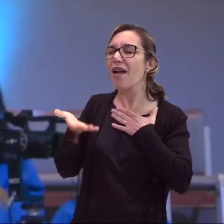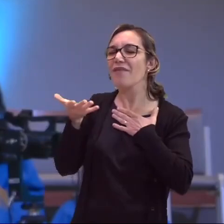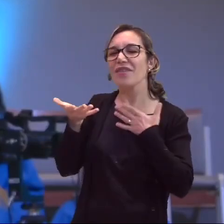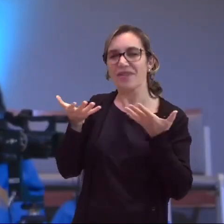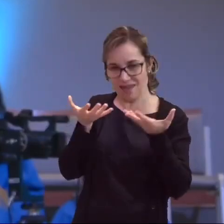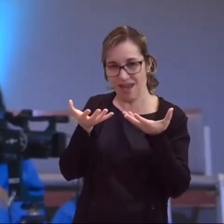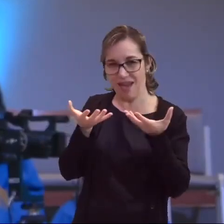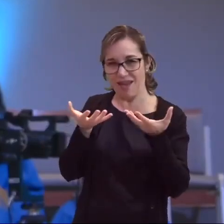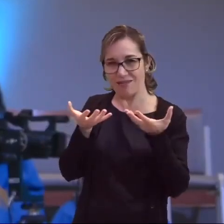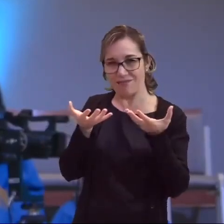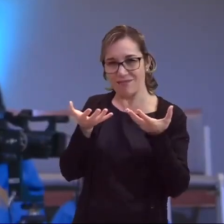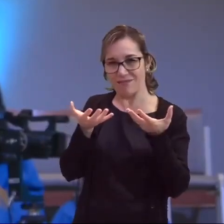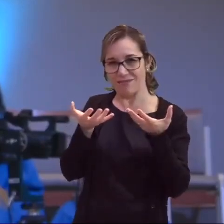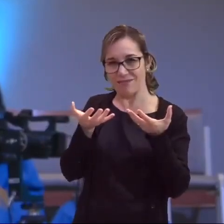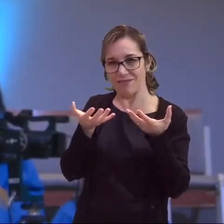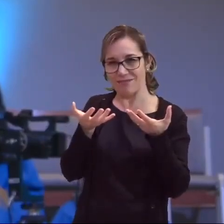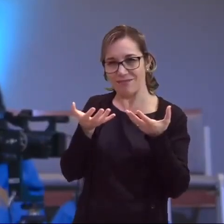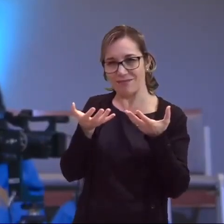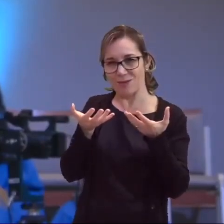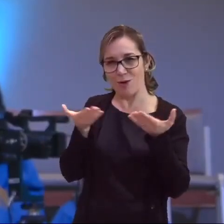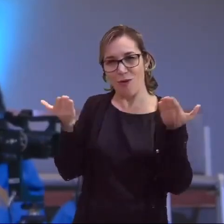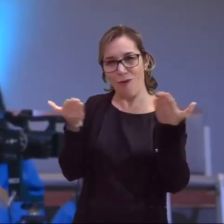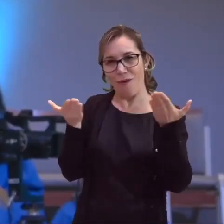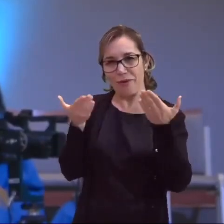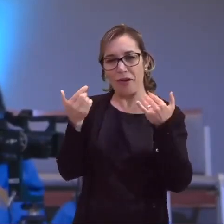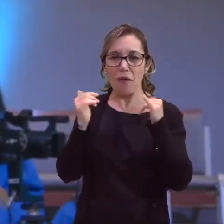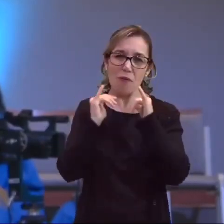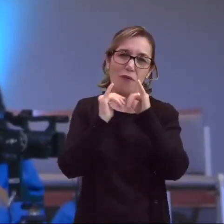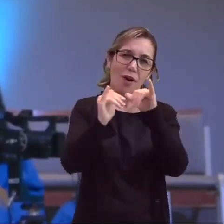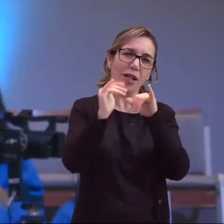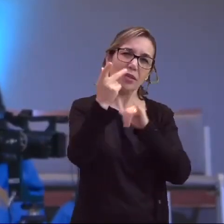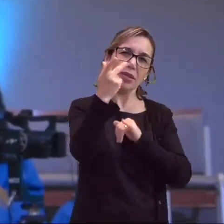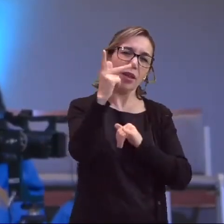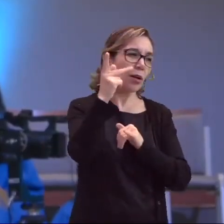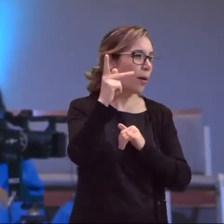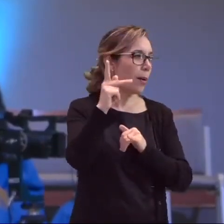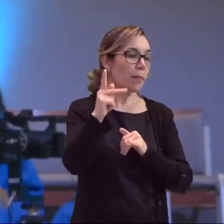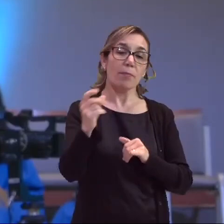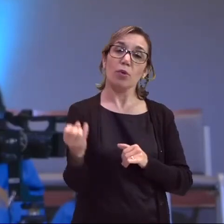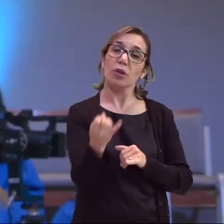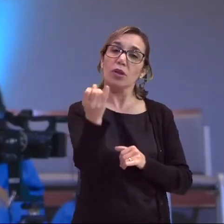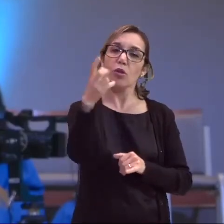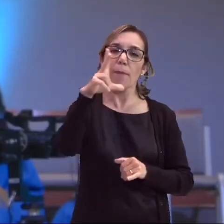e hoje o apelo é diferente é você com Deus